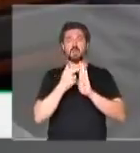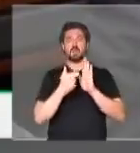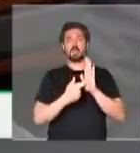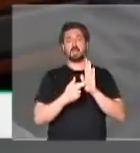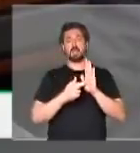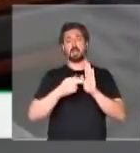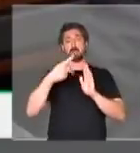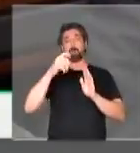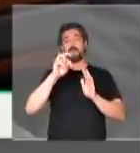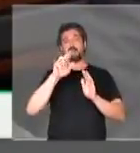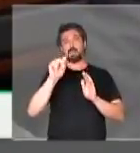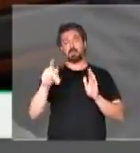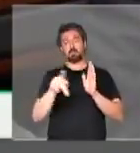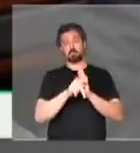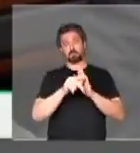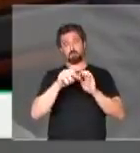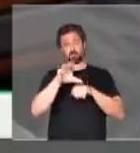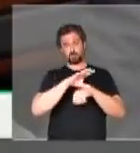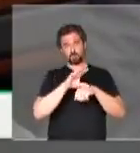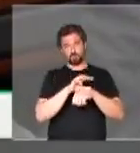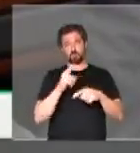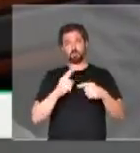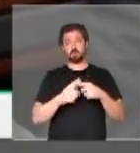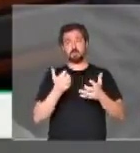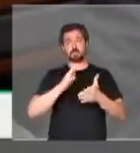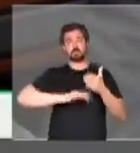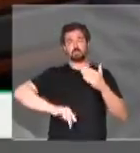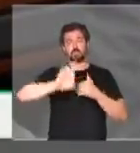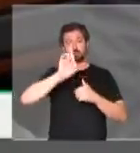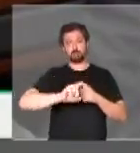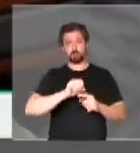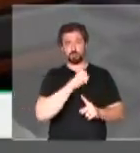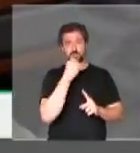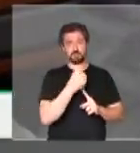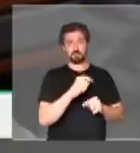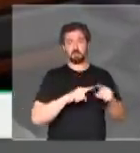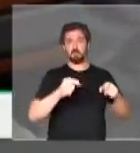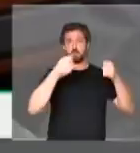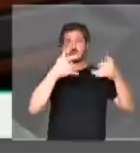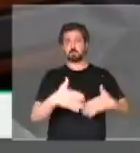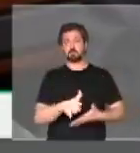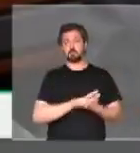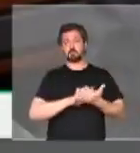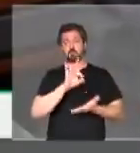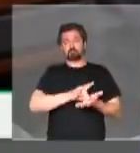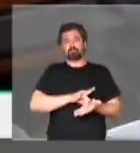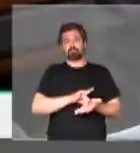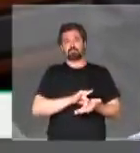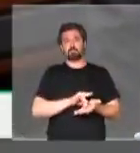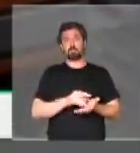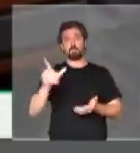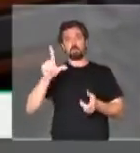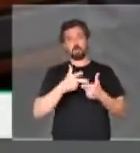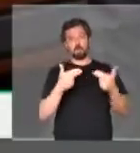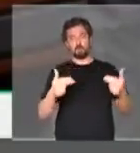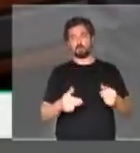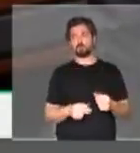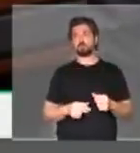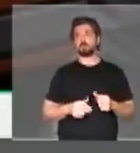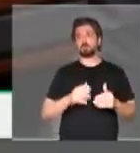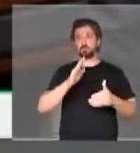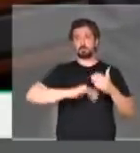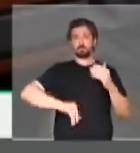pétreas da Constituição Federal, pois tenta suprimir direitos sociais sem justificação legítima. Outro ponto,